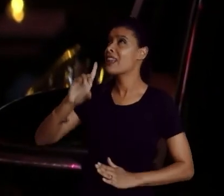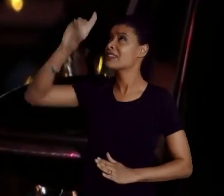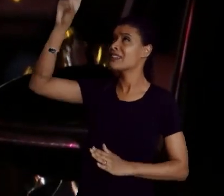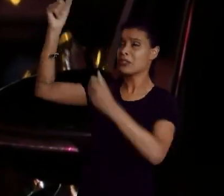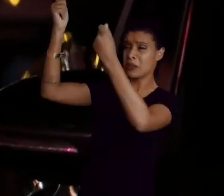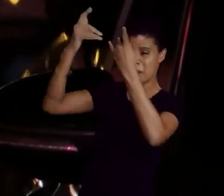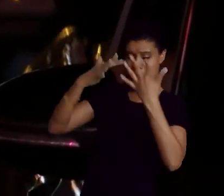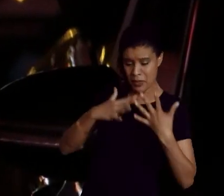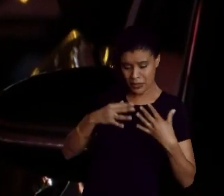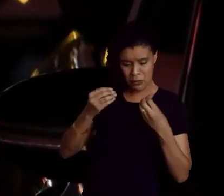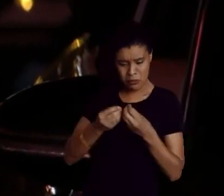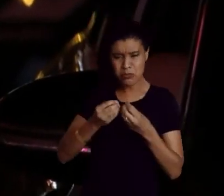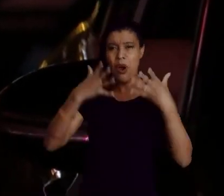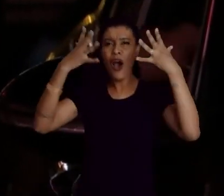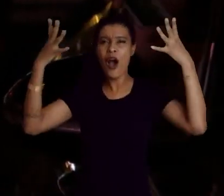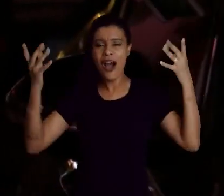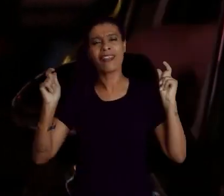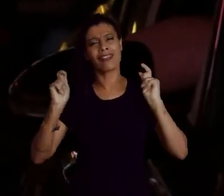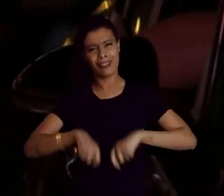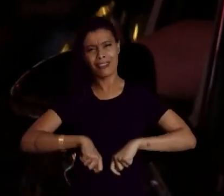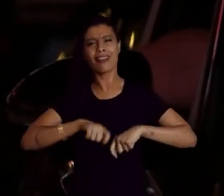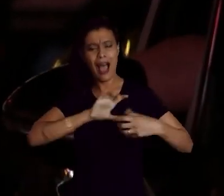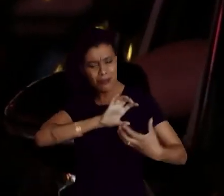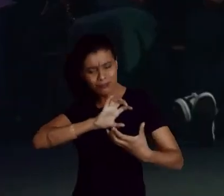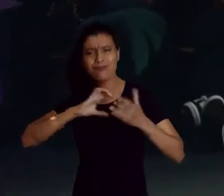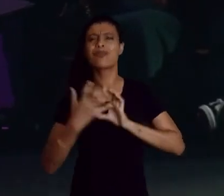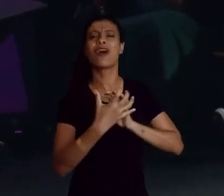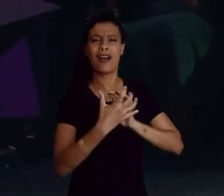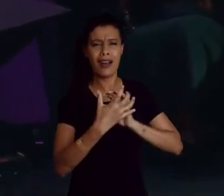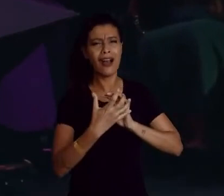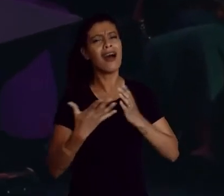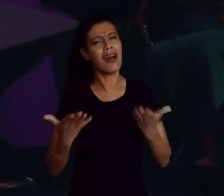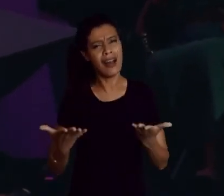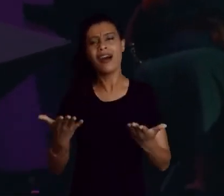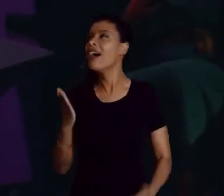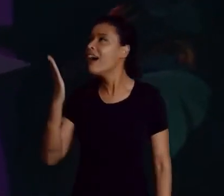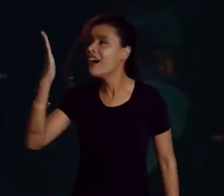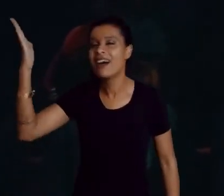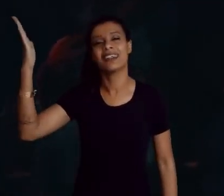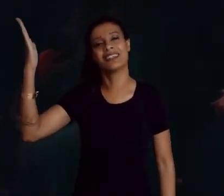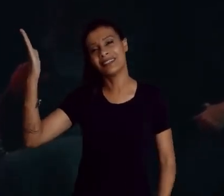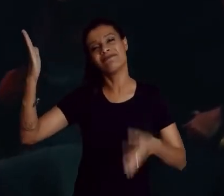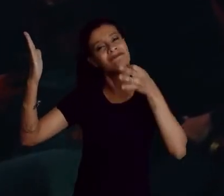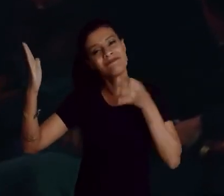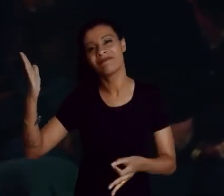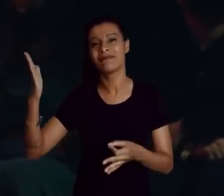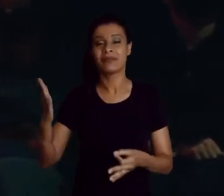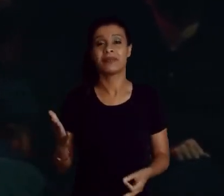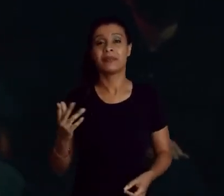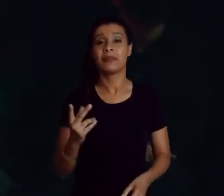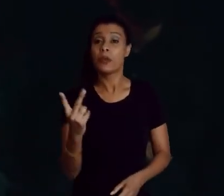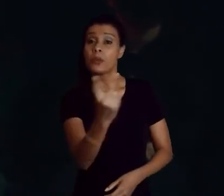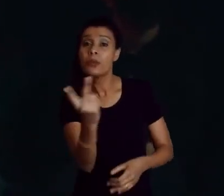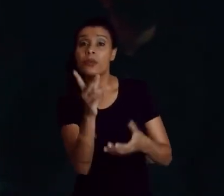capaz de mudar. Ei, esquece, você acha que Ele não vai mudar? É claro que Ele vai mudar a sua história, se os dois se disporem para